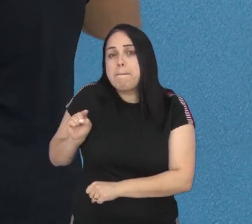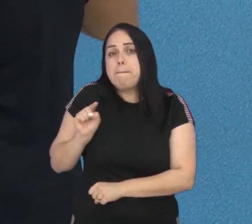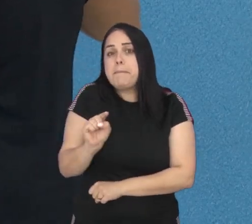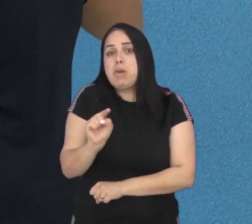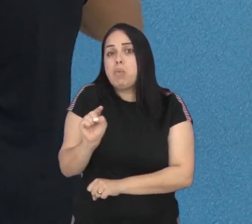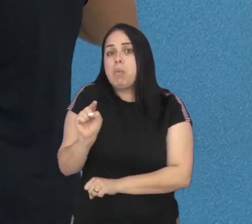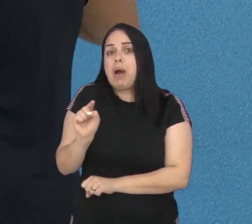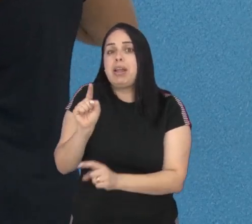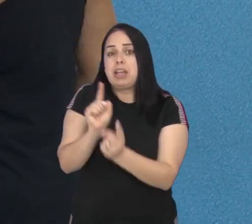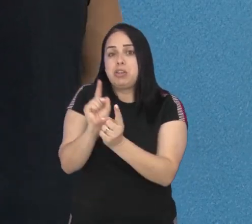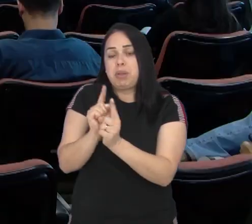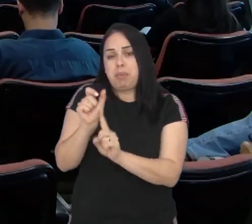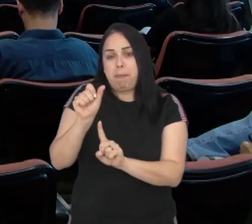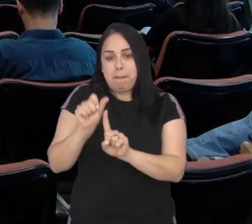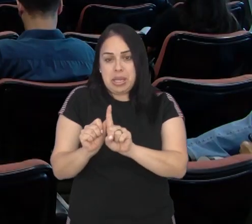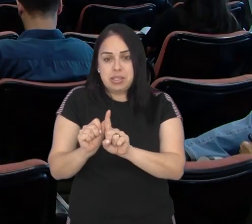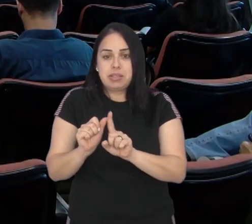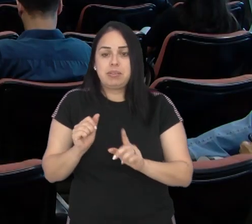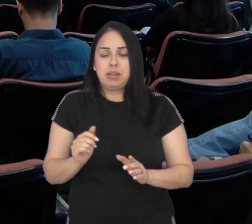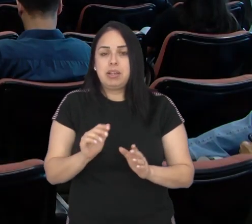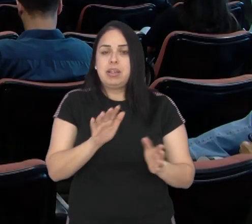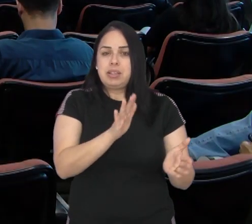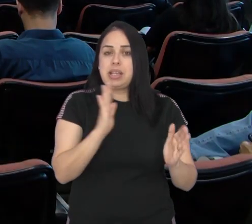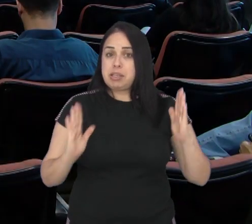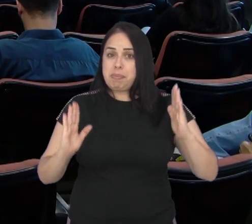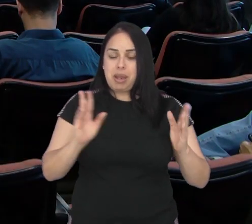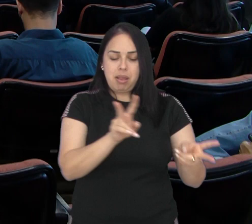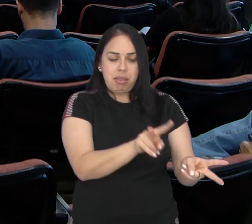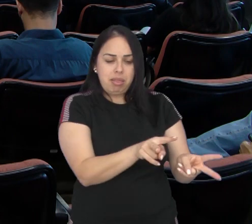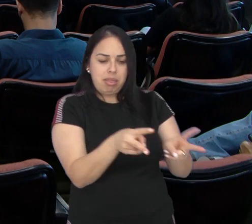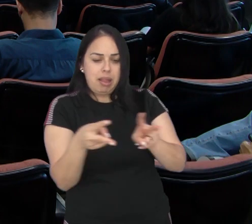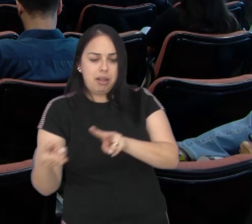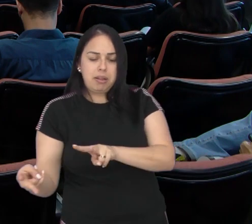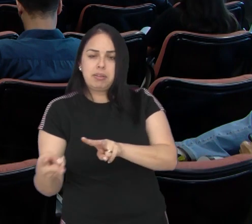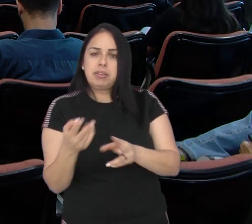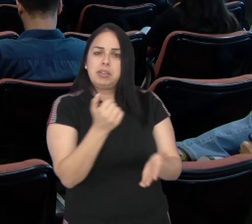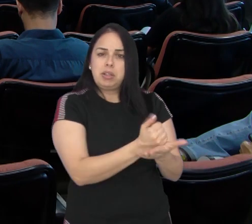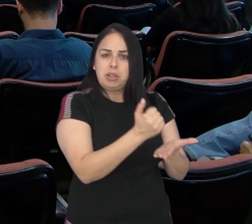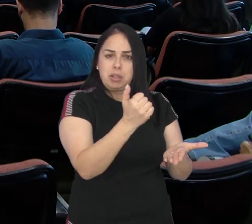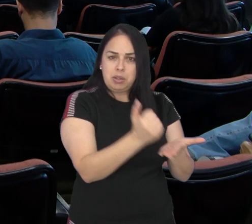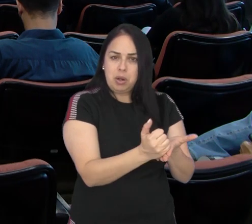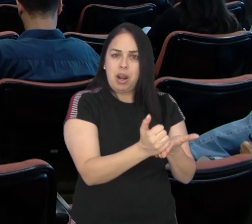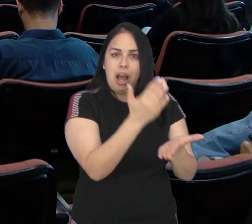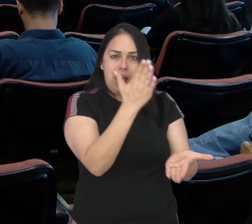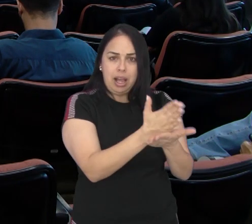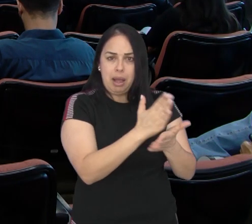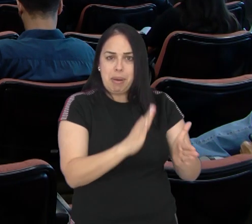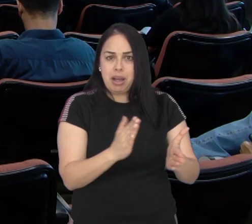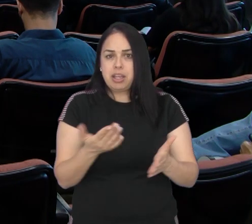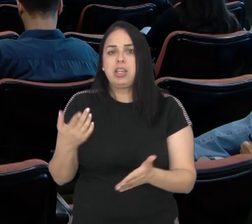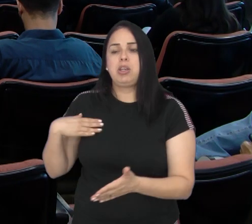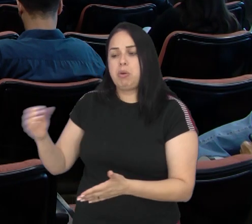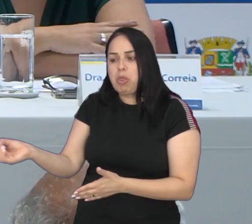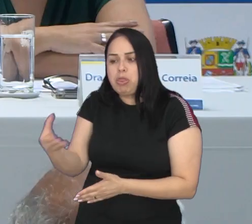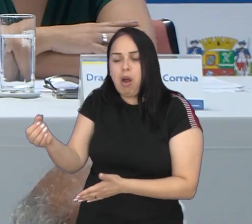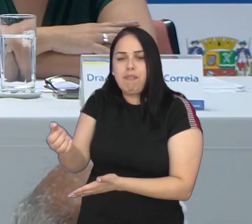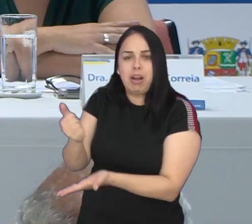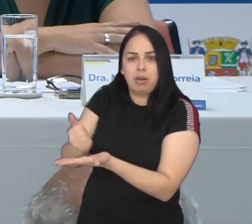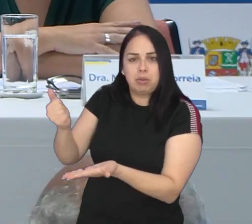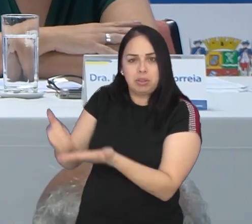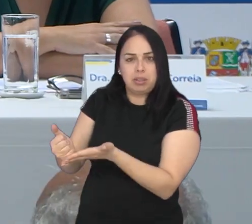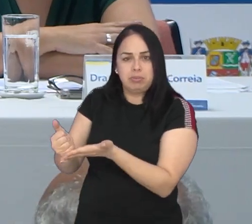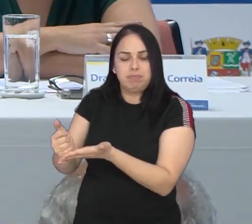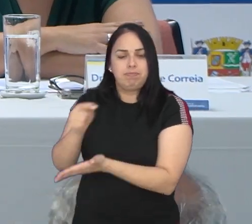mil atendimentos por mês. Durante esse período de transição, entre a rescisão e contratação de uma nova administradora, o